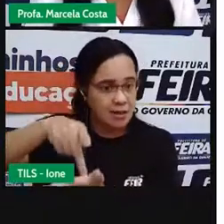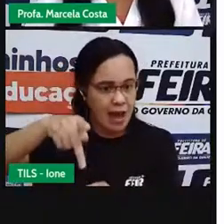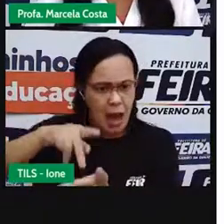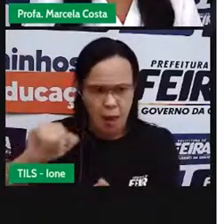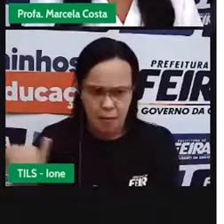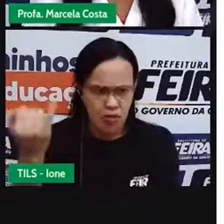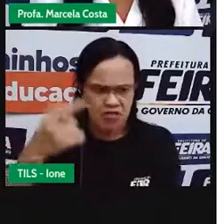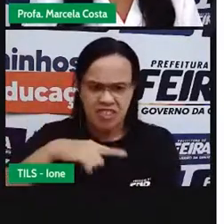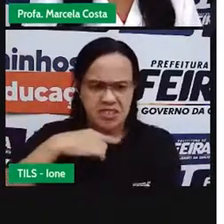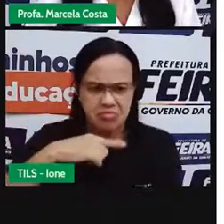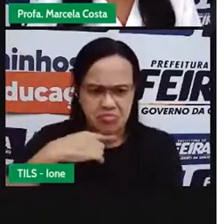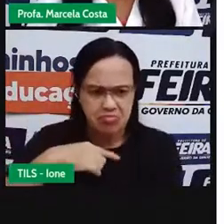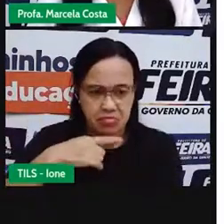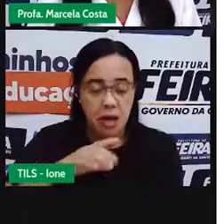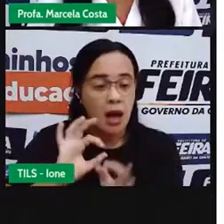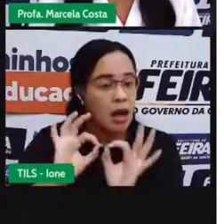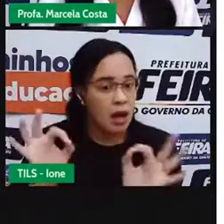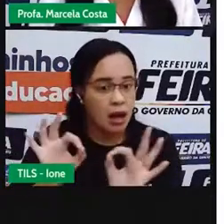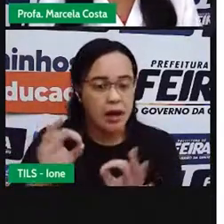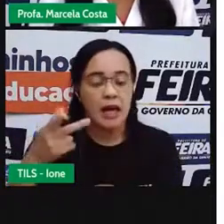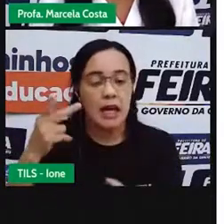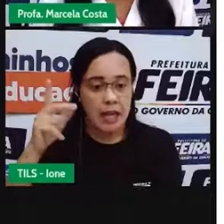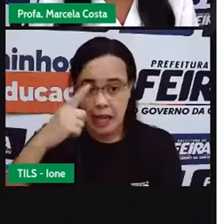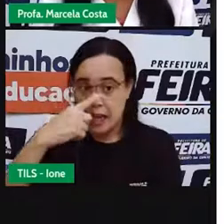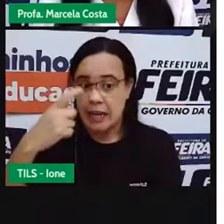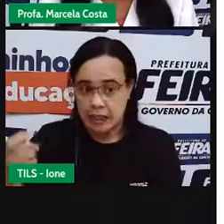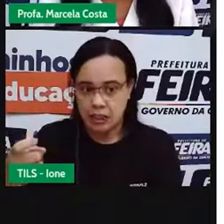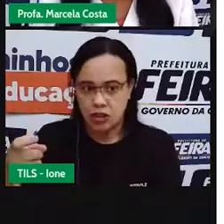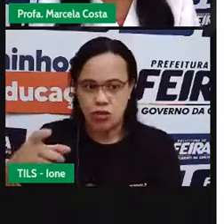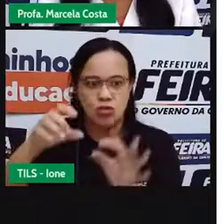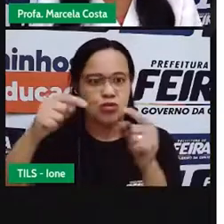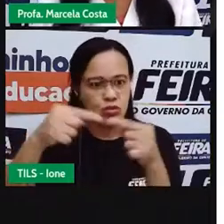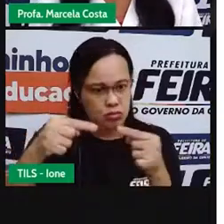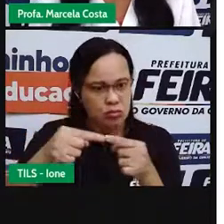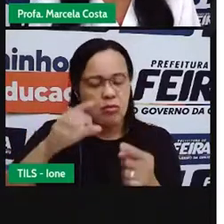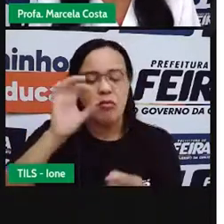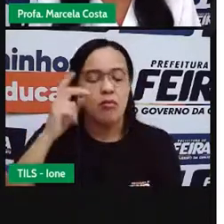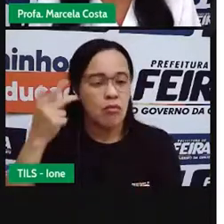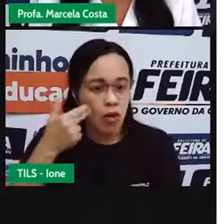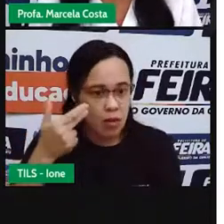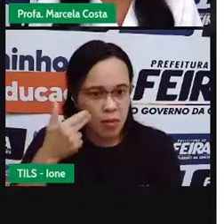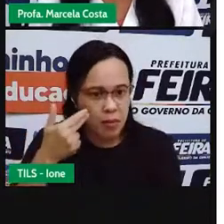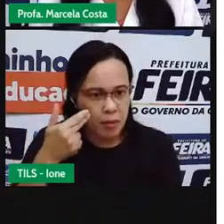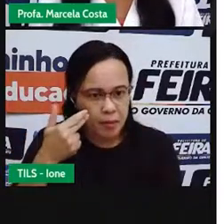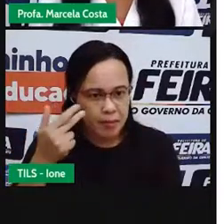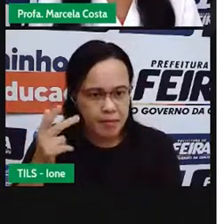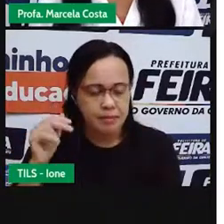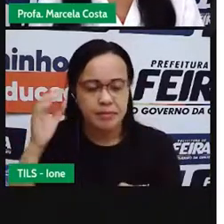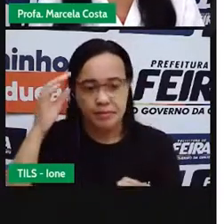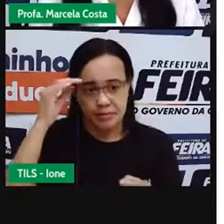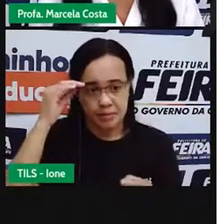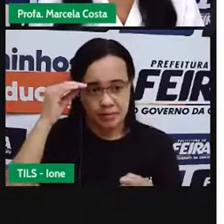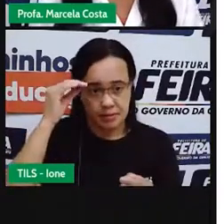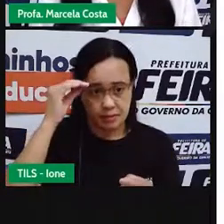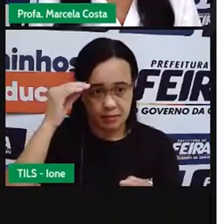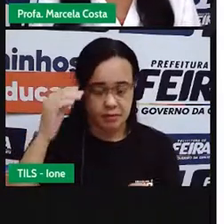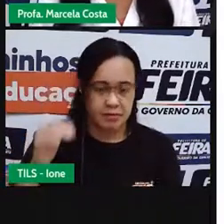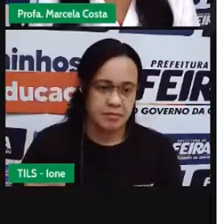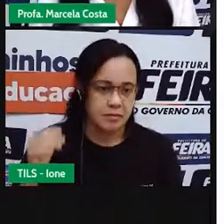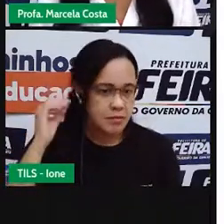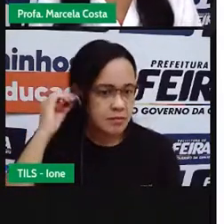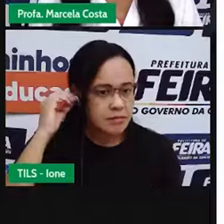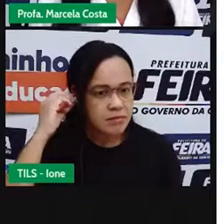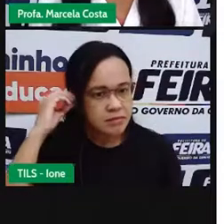de jeito nenhum. Então, isso aí a gente vai chamar de lixo. Os resíduos, né?